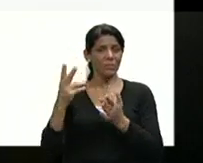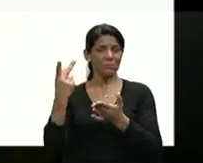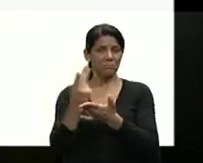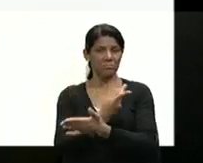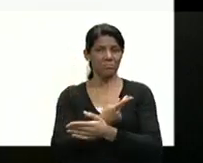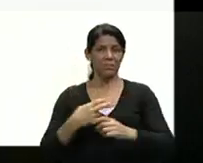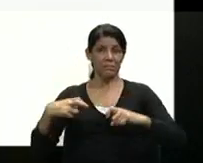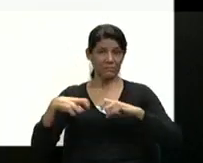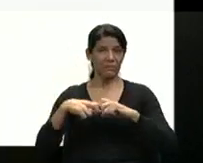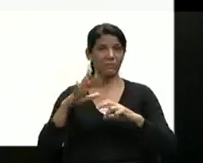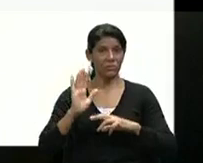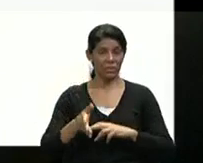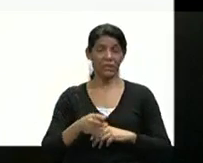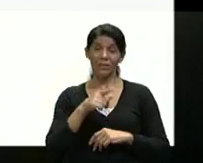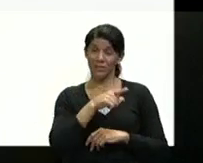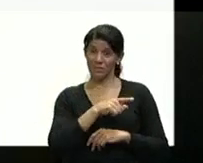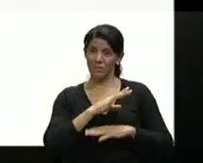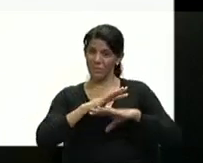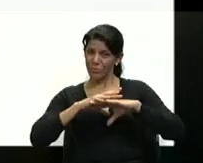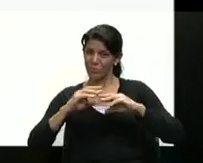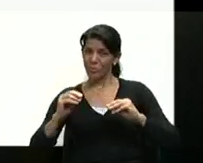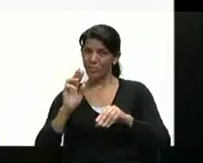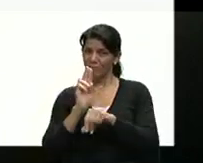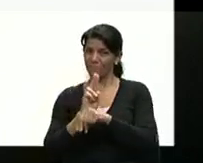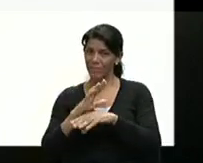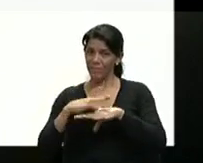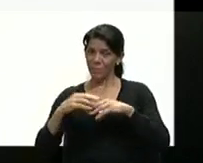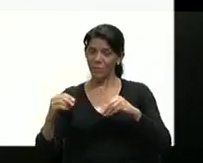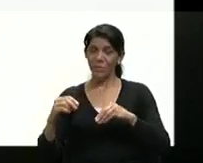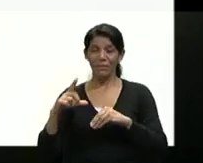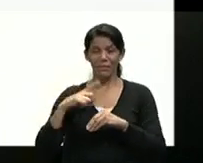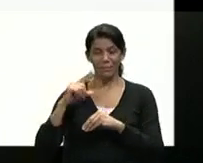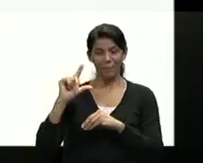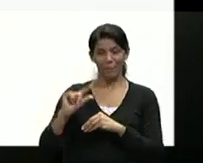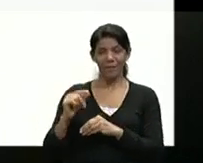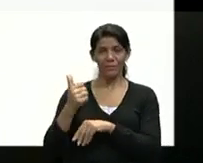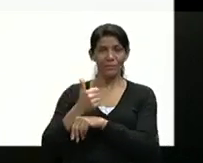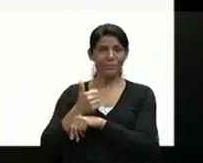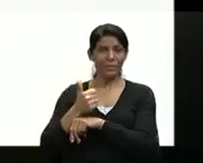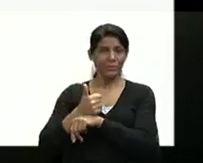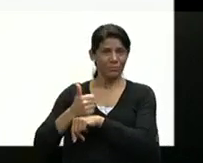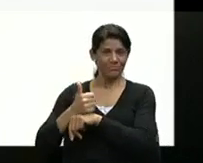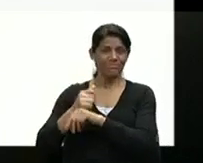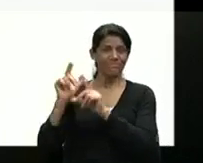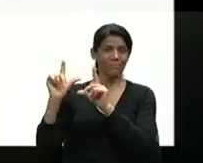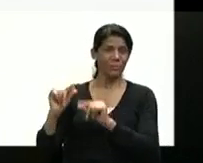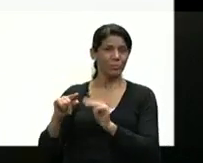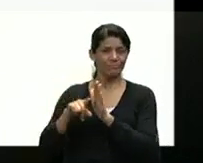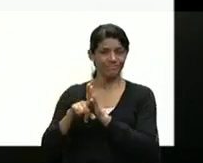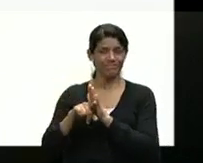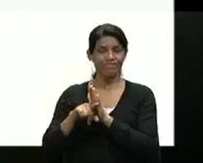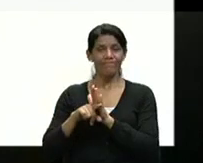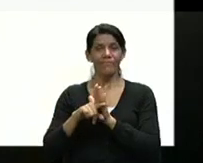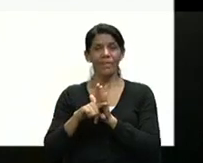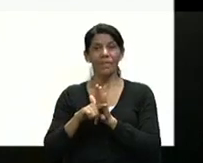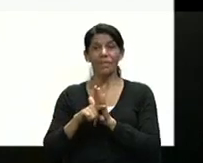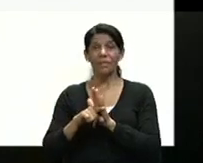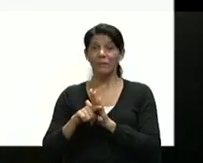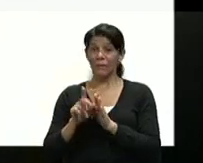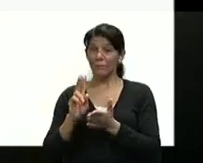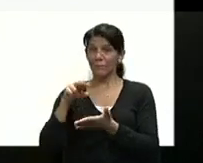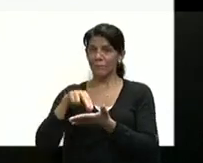curativo, né? Aqui a gente não vai ter tanto sucesso para diminuir os indicadores, a gente tem que atuar